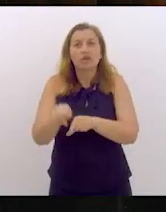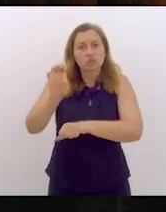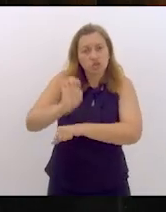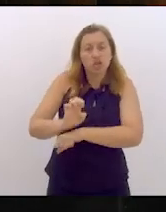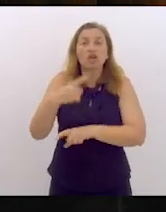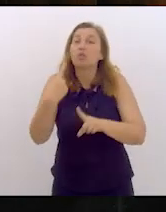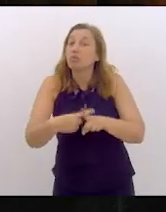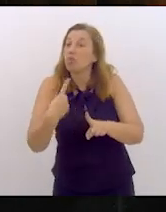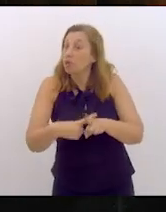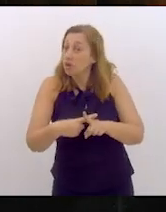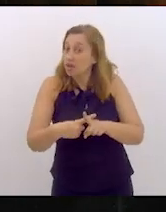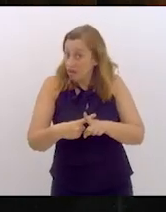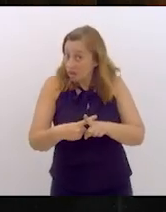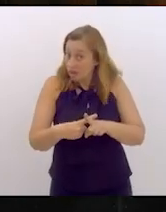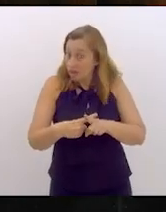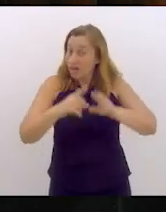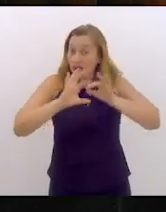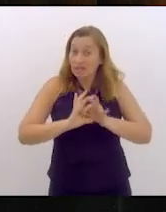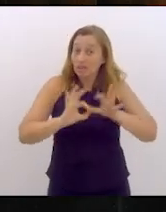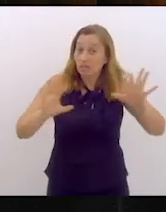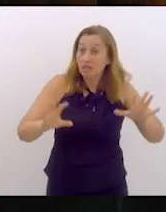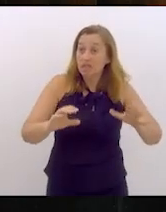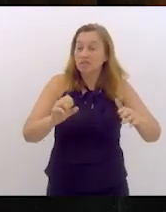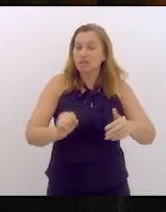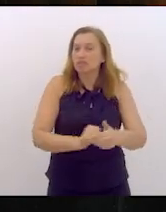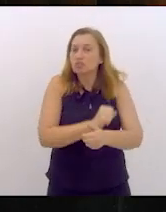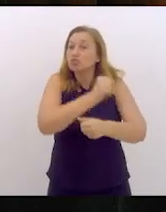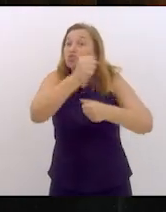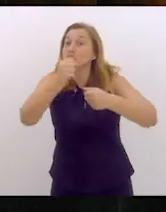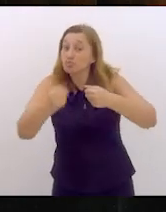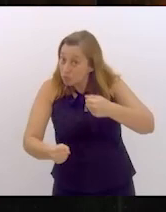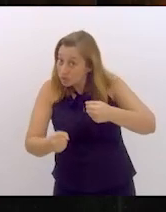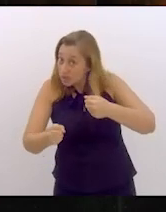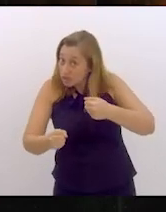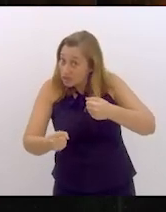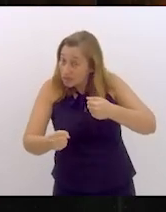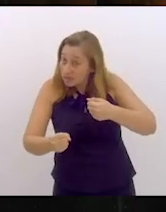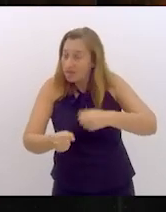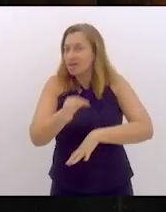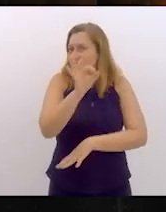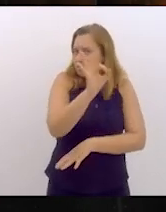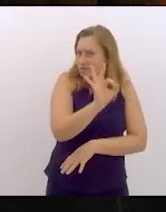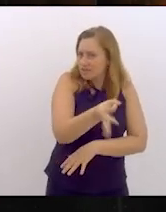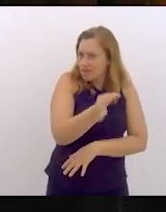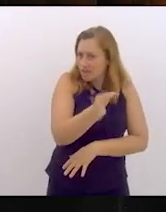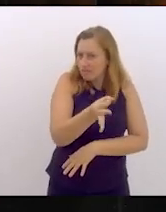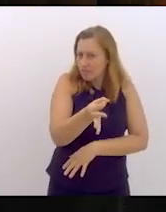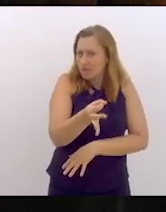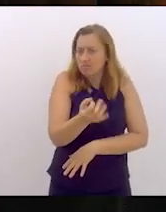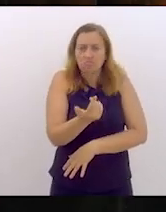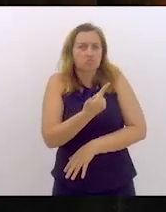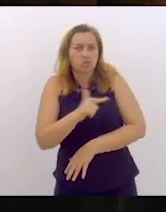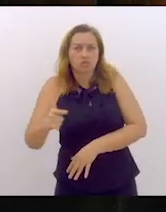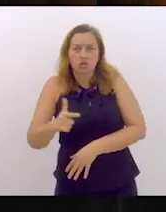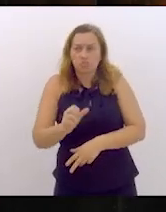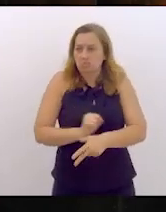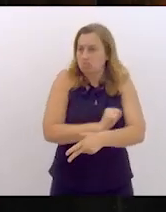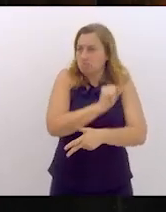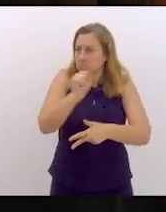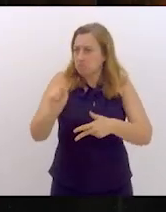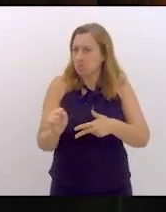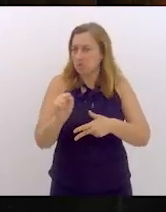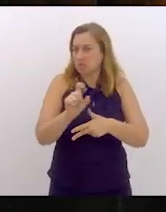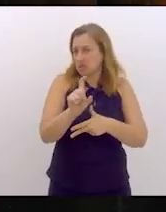porque a independência dos poderes não e evidentemente não tem o poder executivo